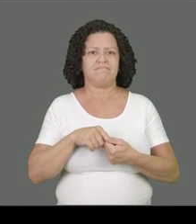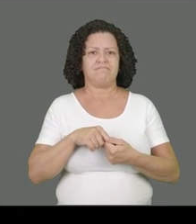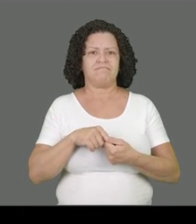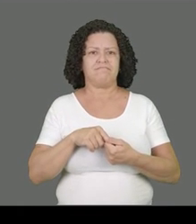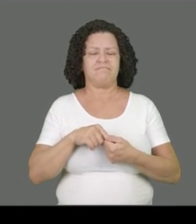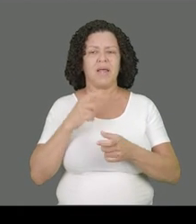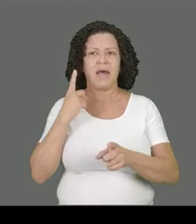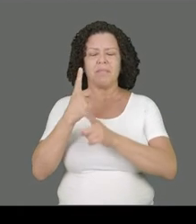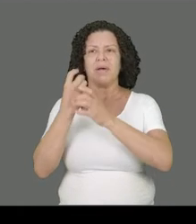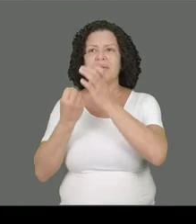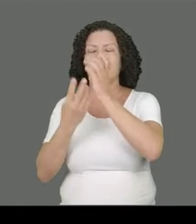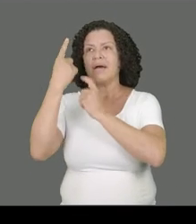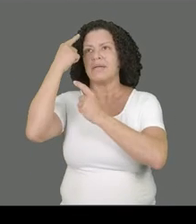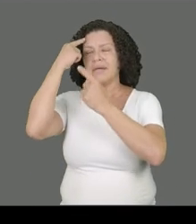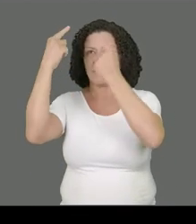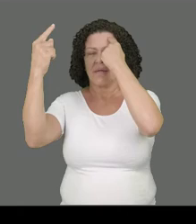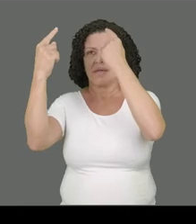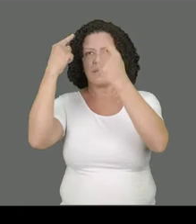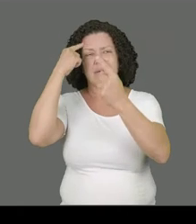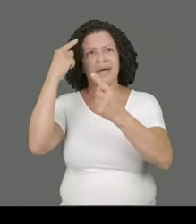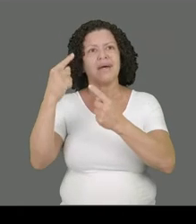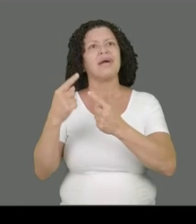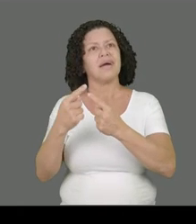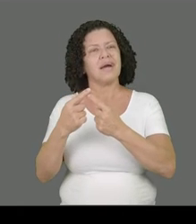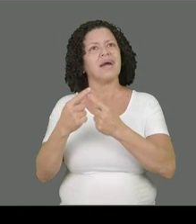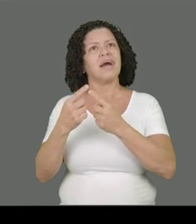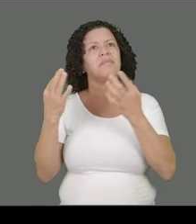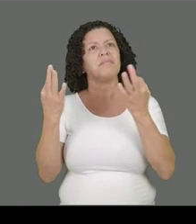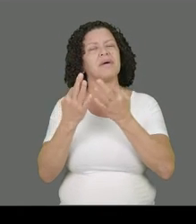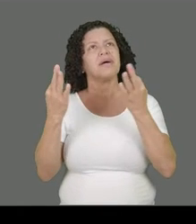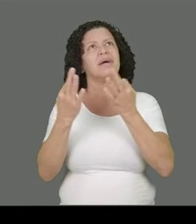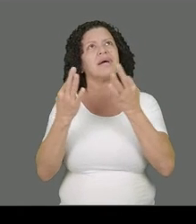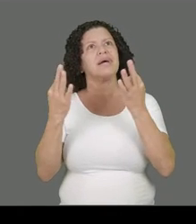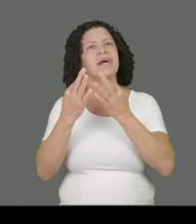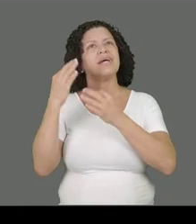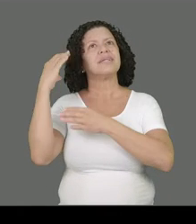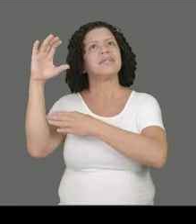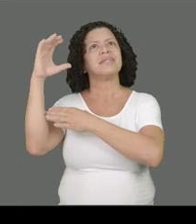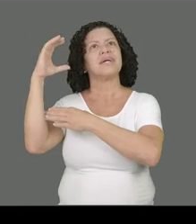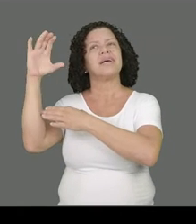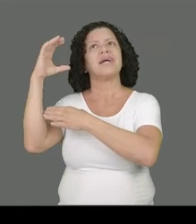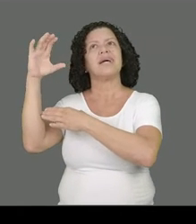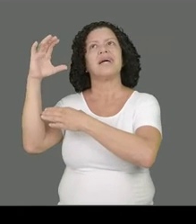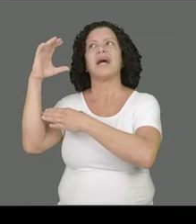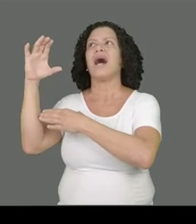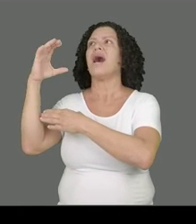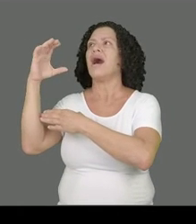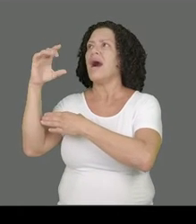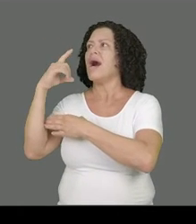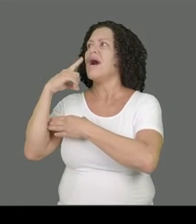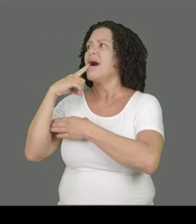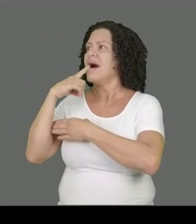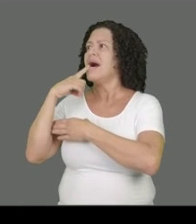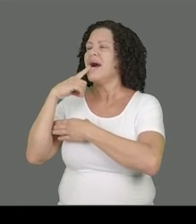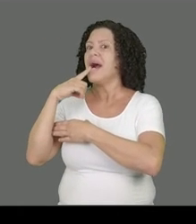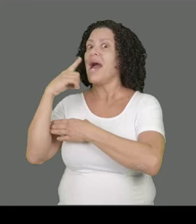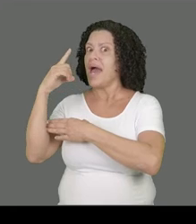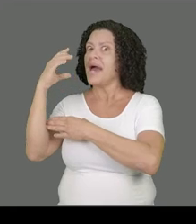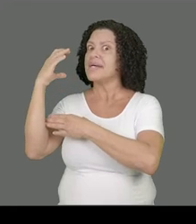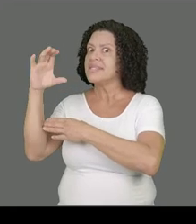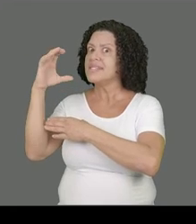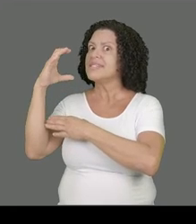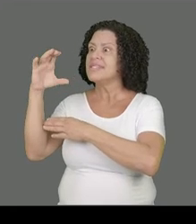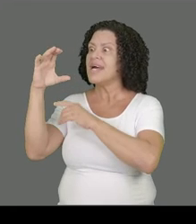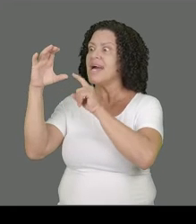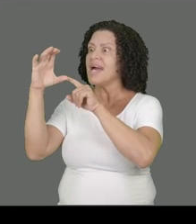o leva às descobertas e às invenções, ao aperfeiçoamento da ciência,